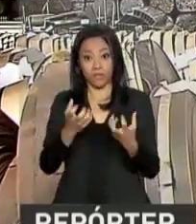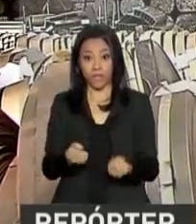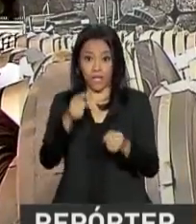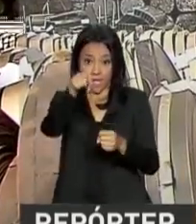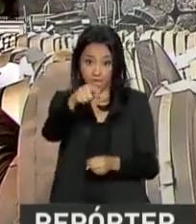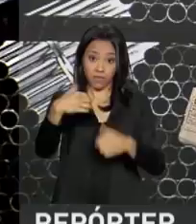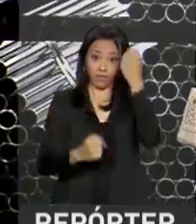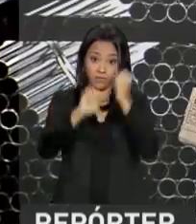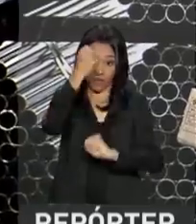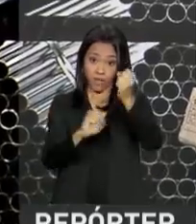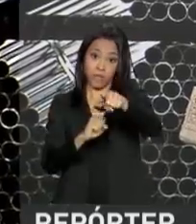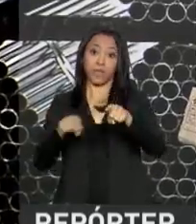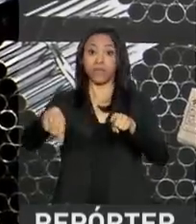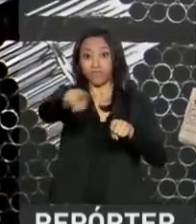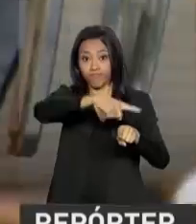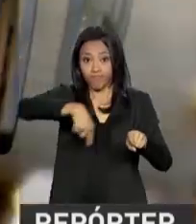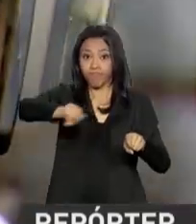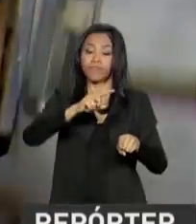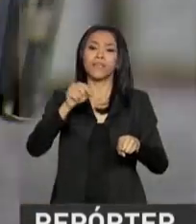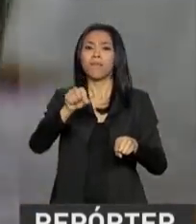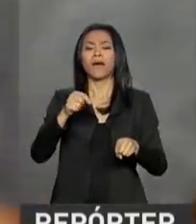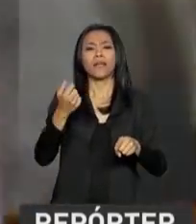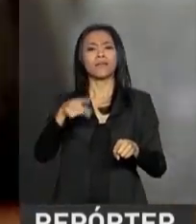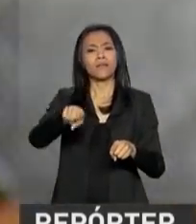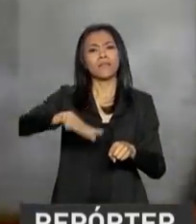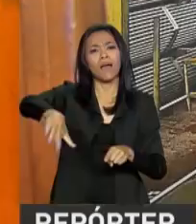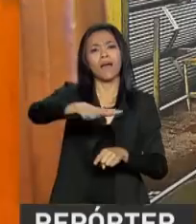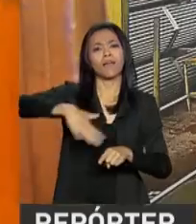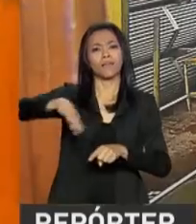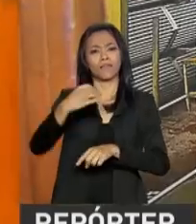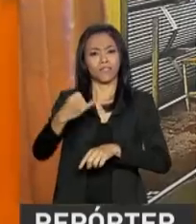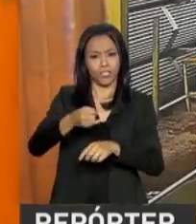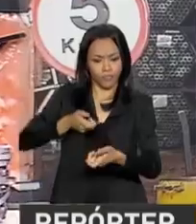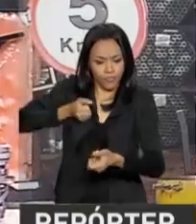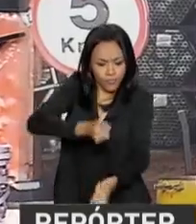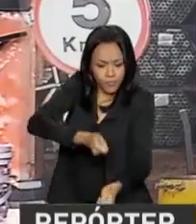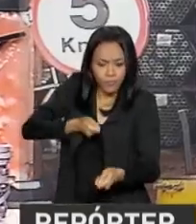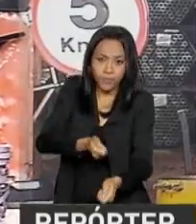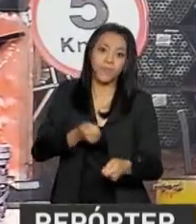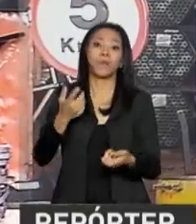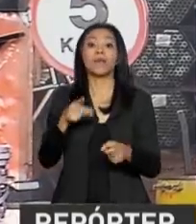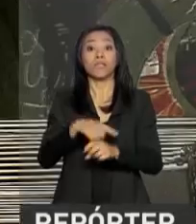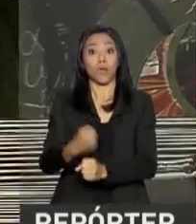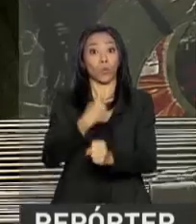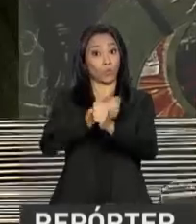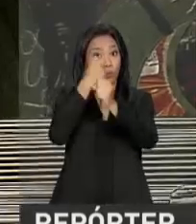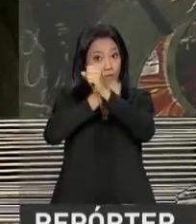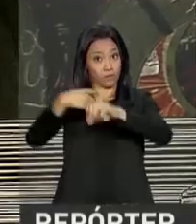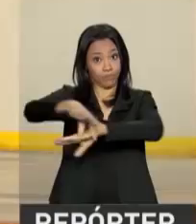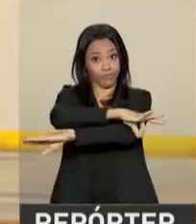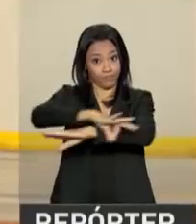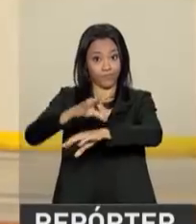telhas chapas tubos indústria para indústrias de metalurgia serralheria e construção civil aqui